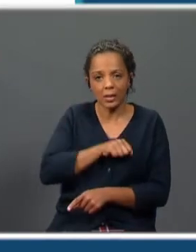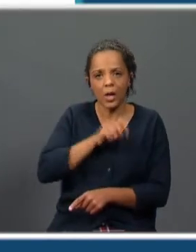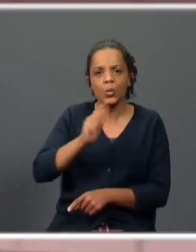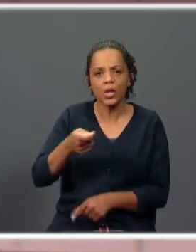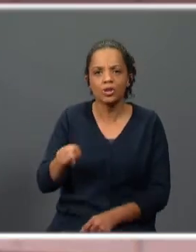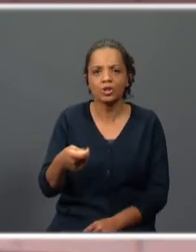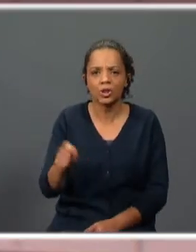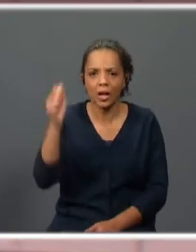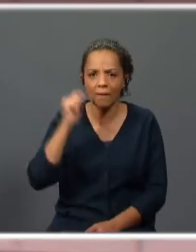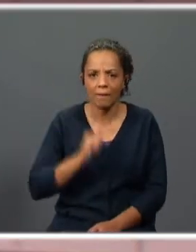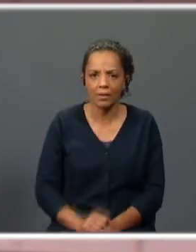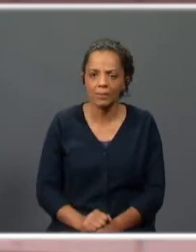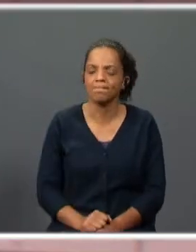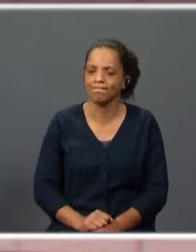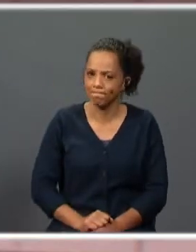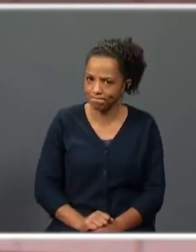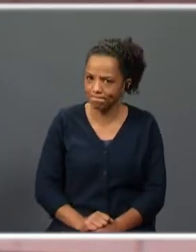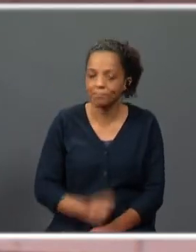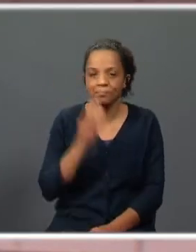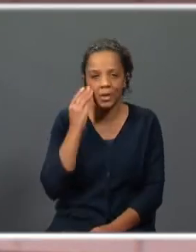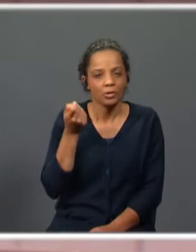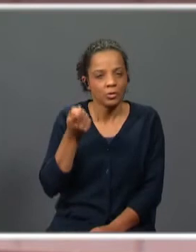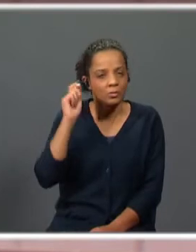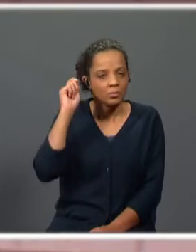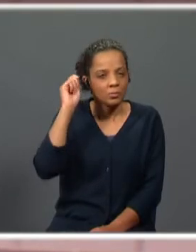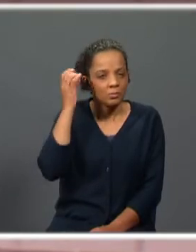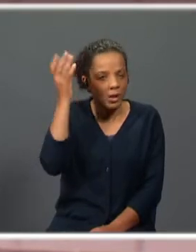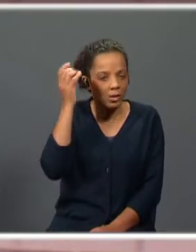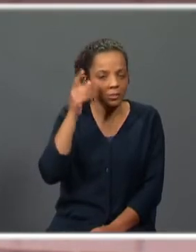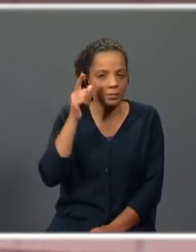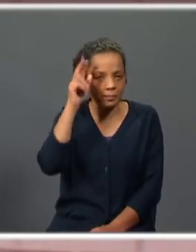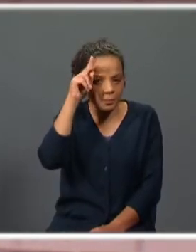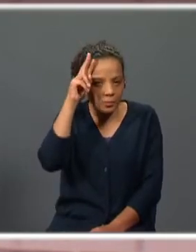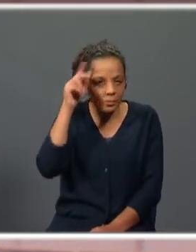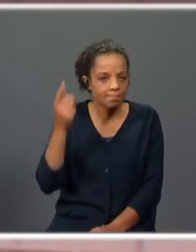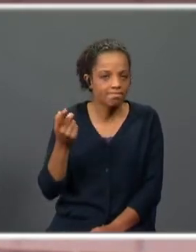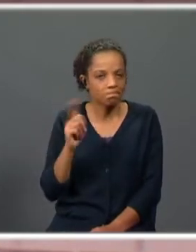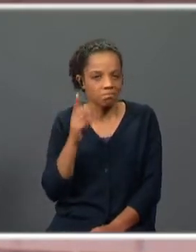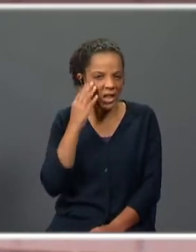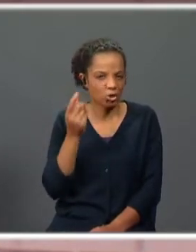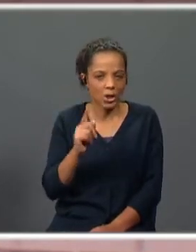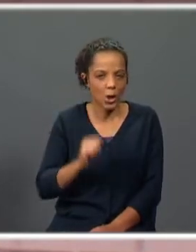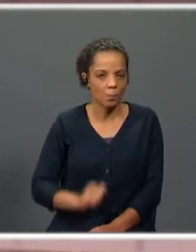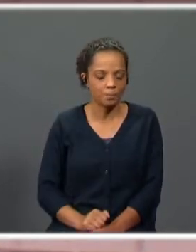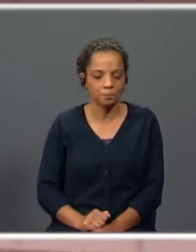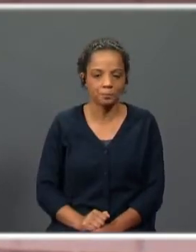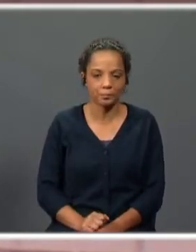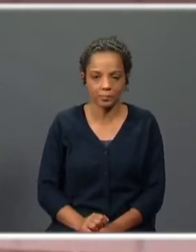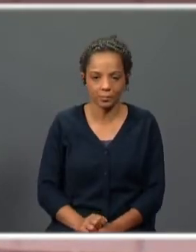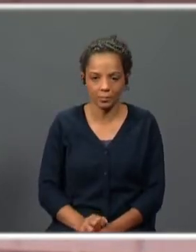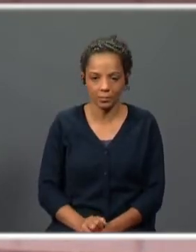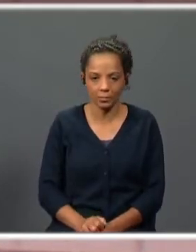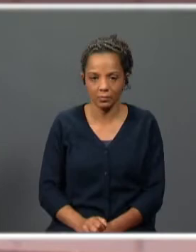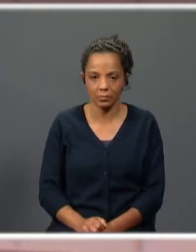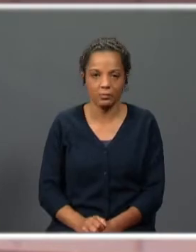A chave. Eu acho que ela é um bocadinho malandreca. E o coelhinho, será? Não me parece. Ora, em que